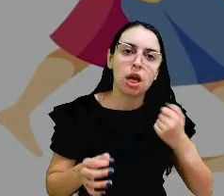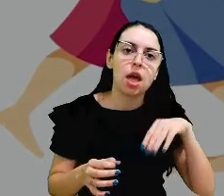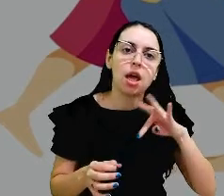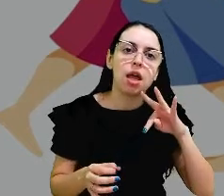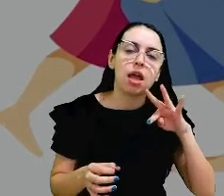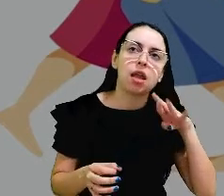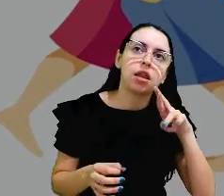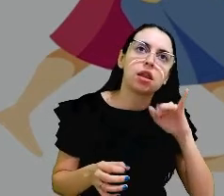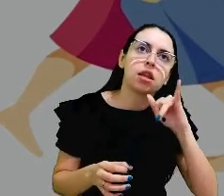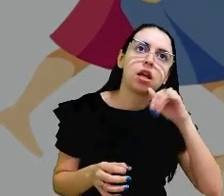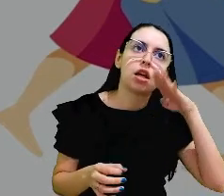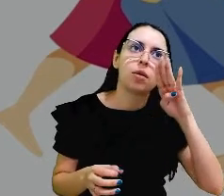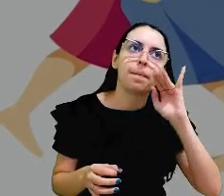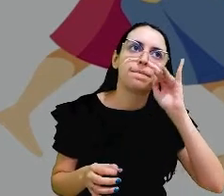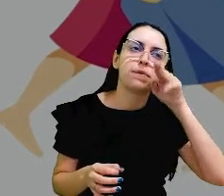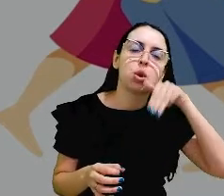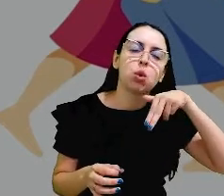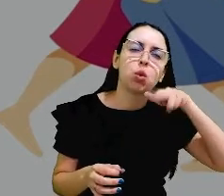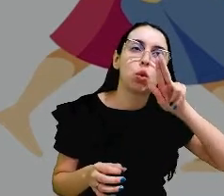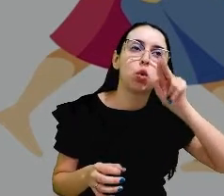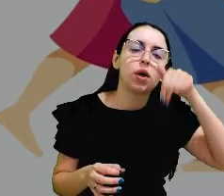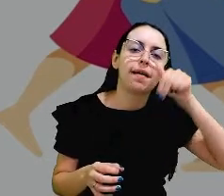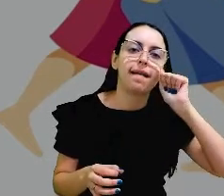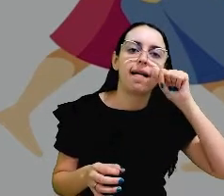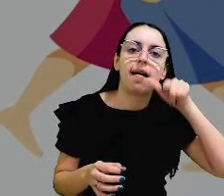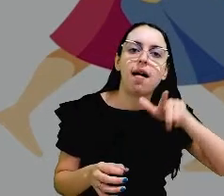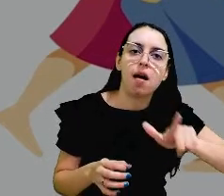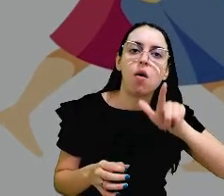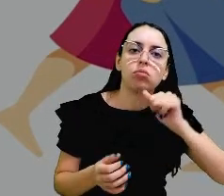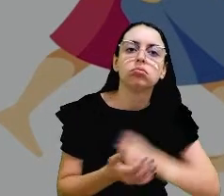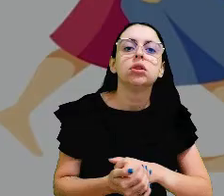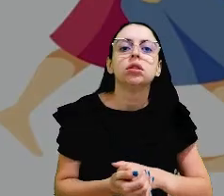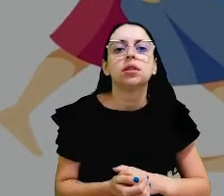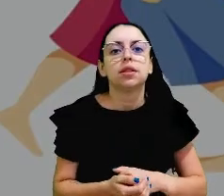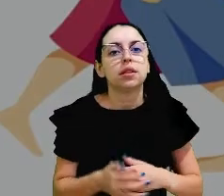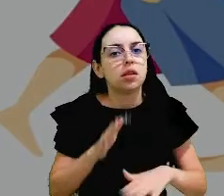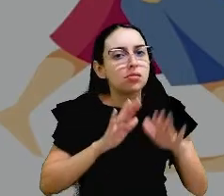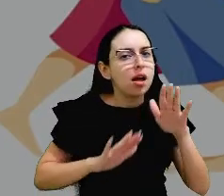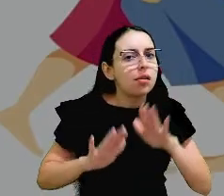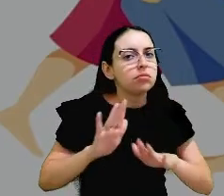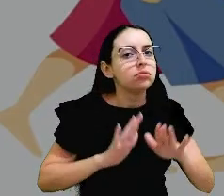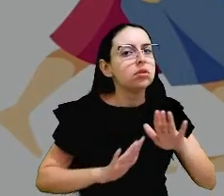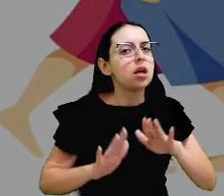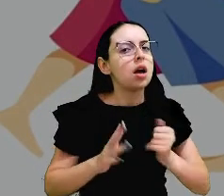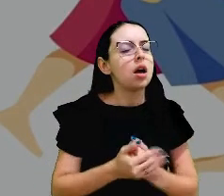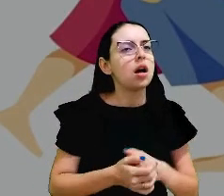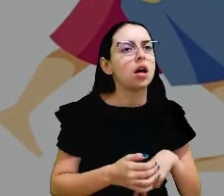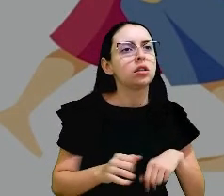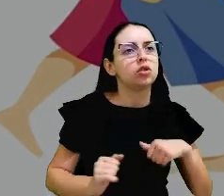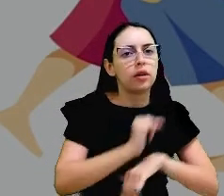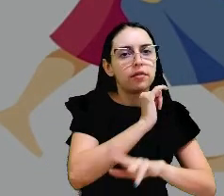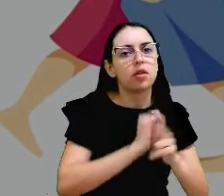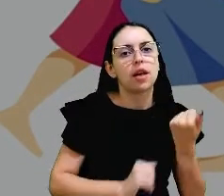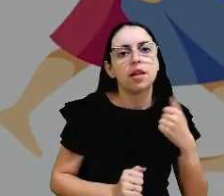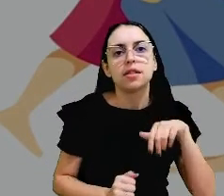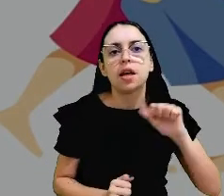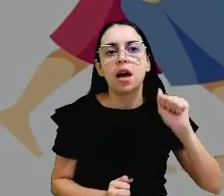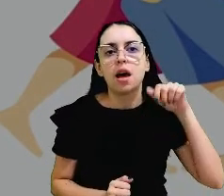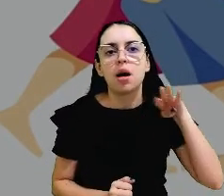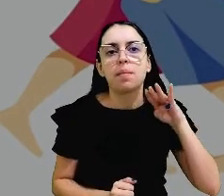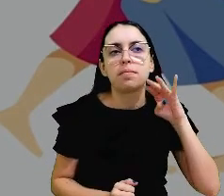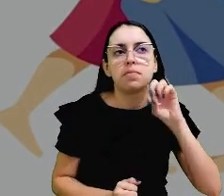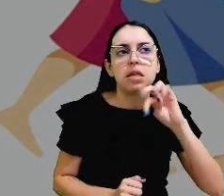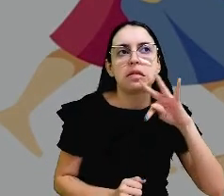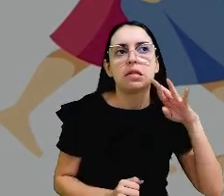cada vez muito mais sensíveis a essa questão da violência obstétrica. Inclusive, recentemente,